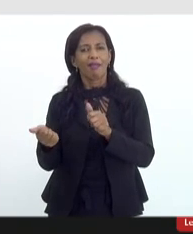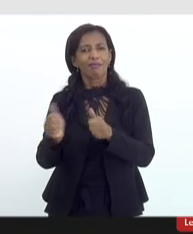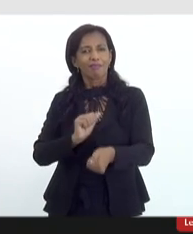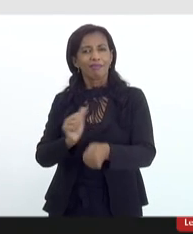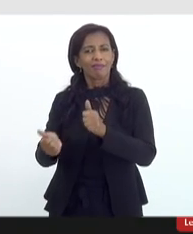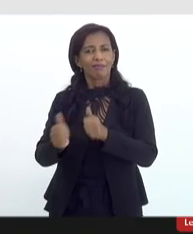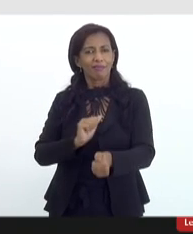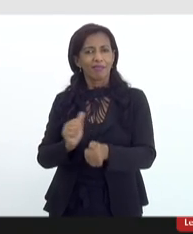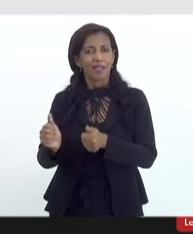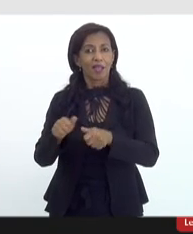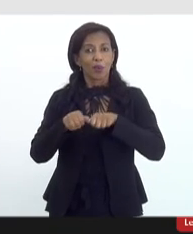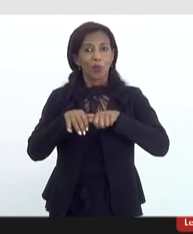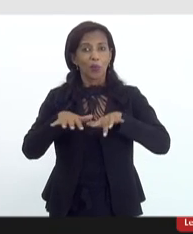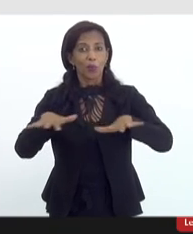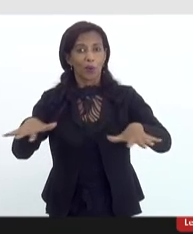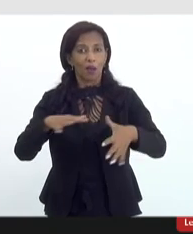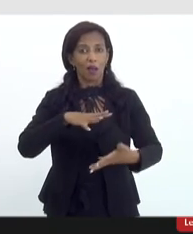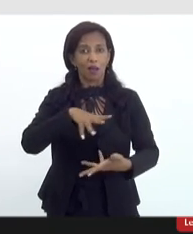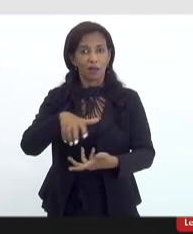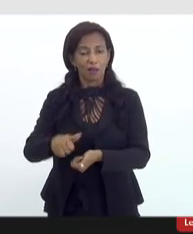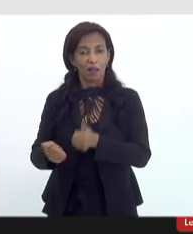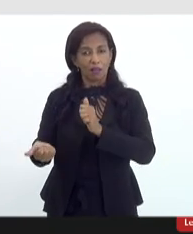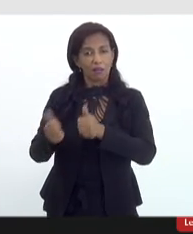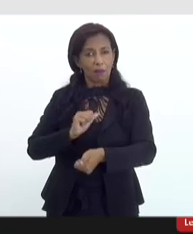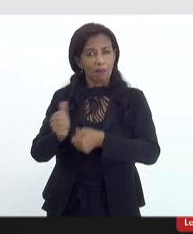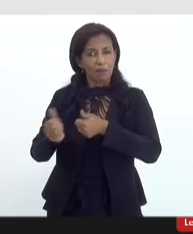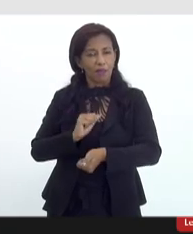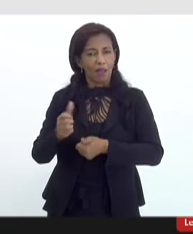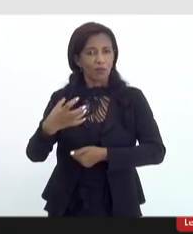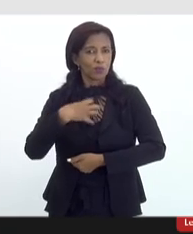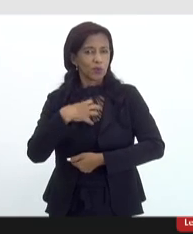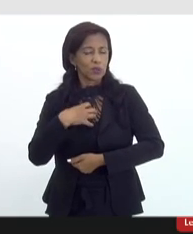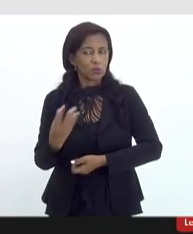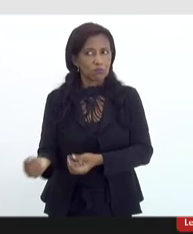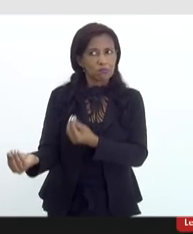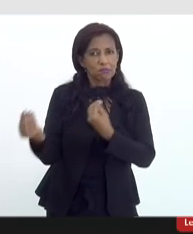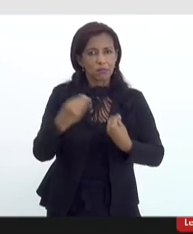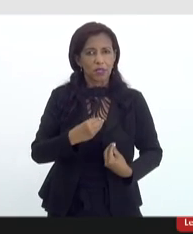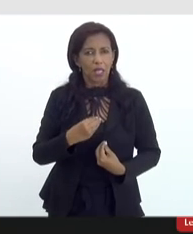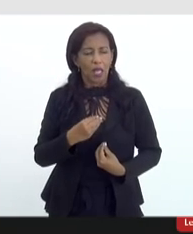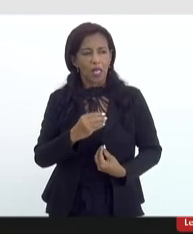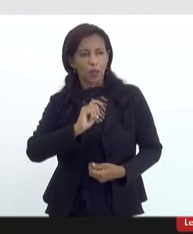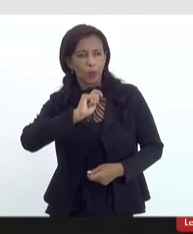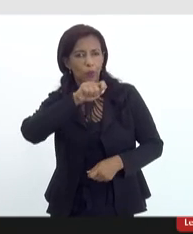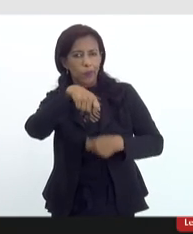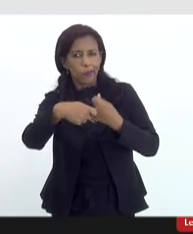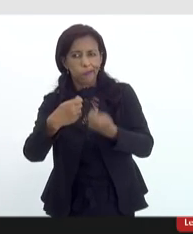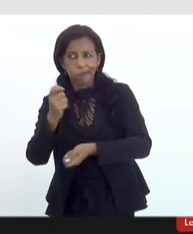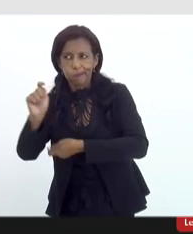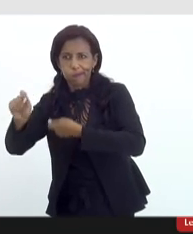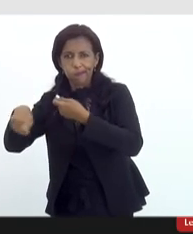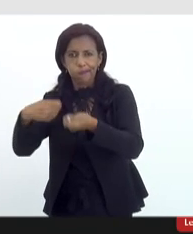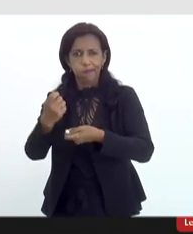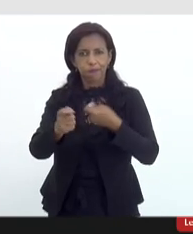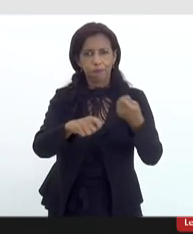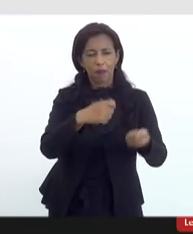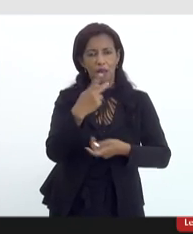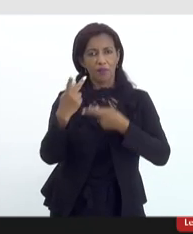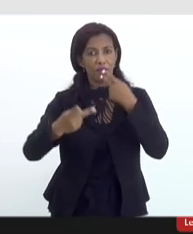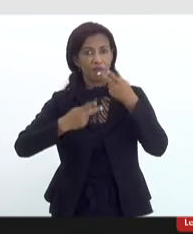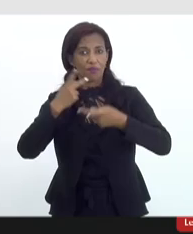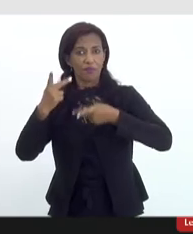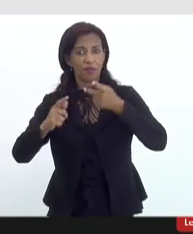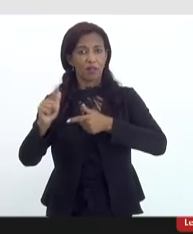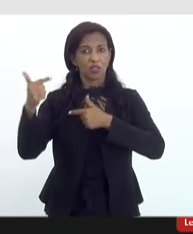e é por isso que expande no mundo, tá? Adaptável no sentido de trazer símbolos, elementos, narrativas